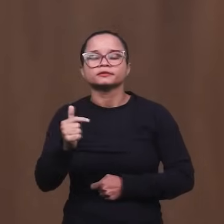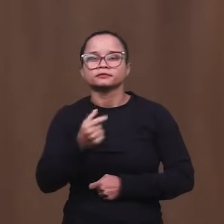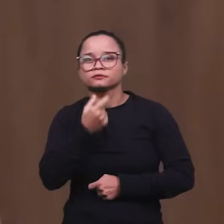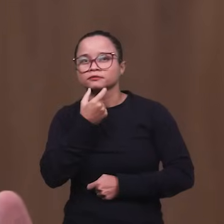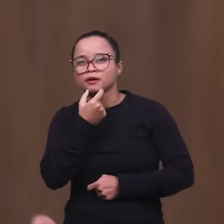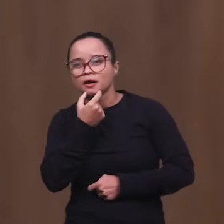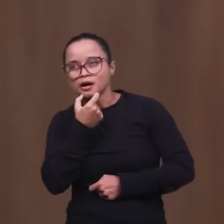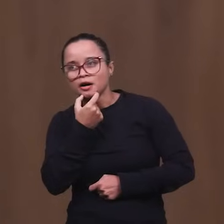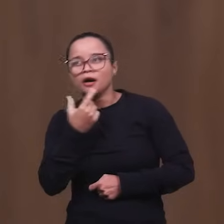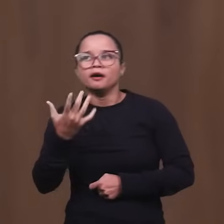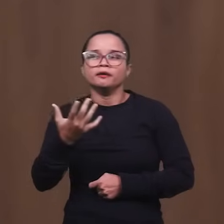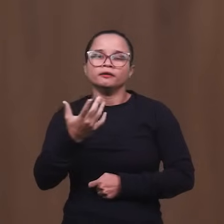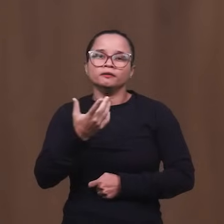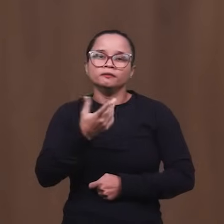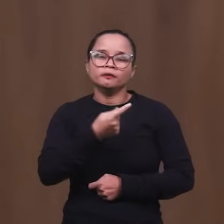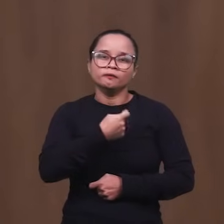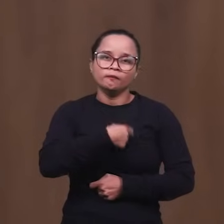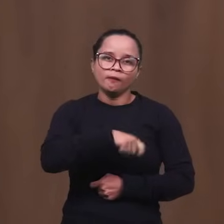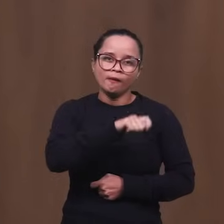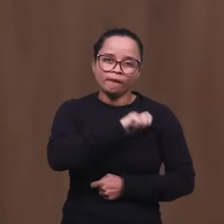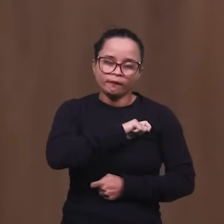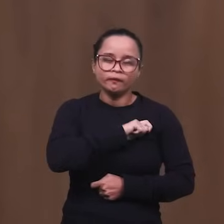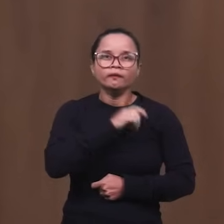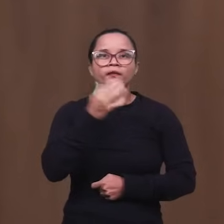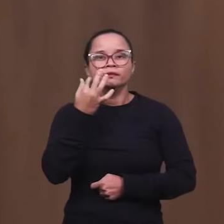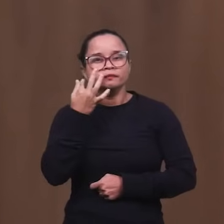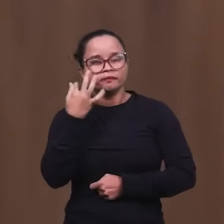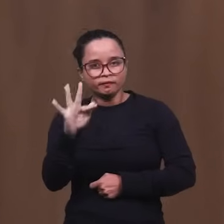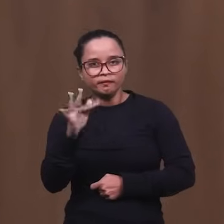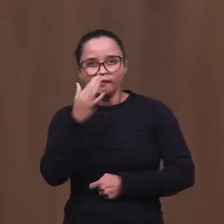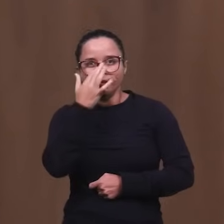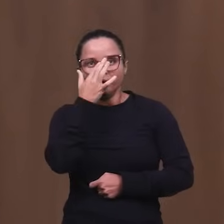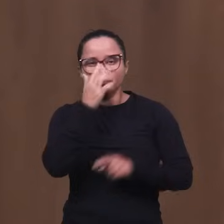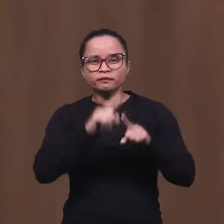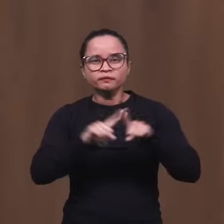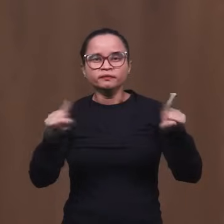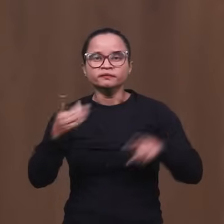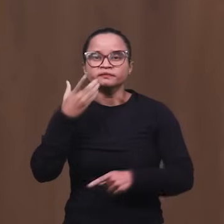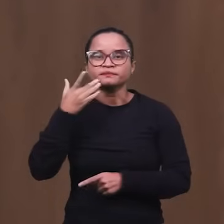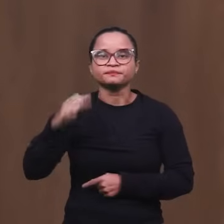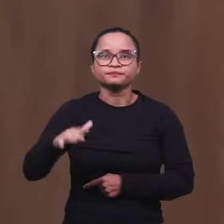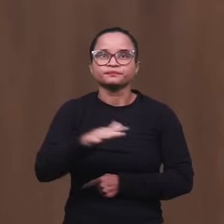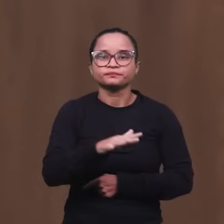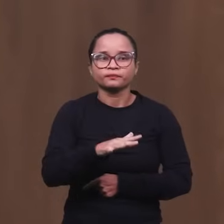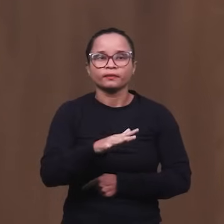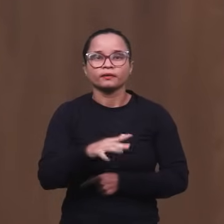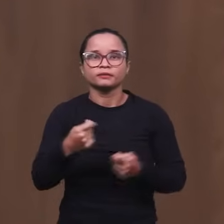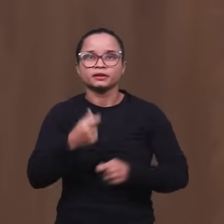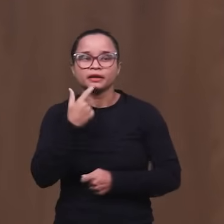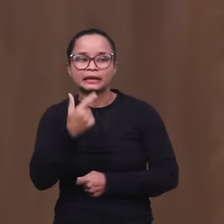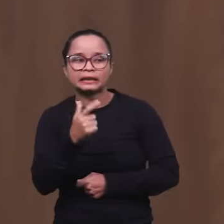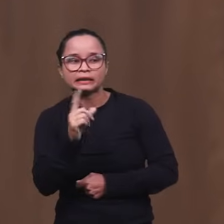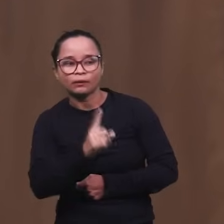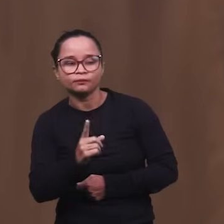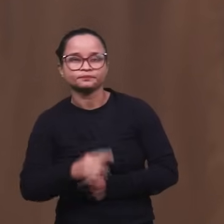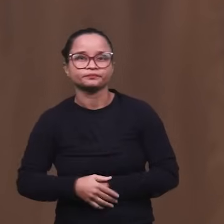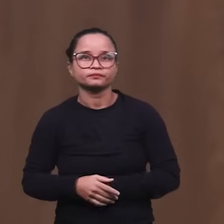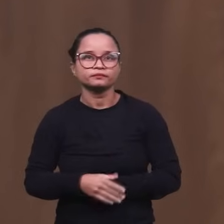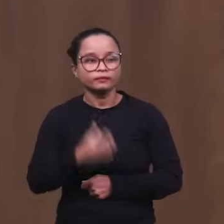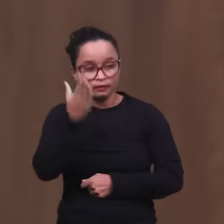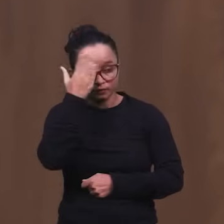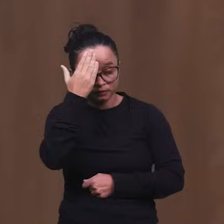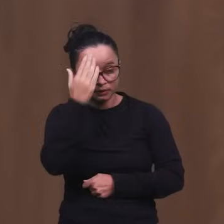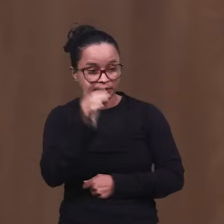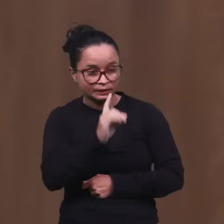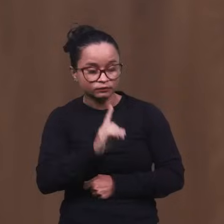o inglês, o espanhol, né, um francês. Mas a criança precisa aprender a língua do não, a entender o